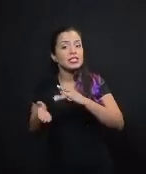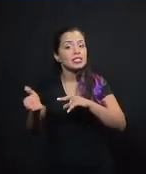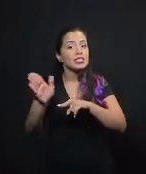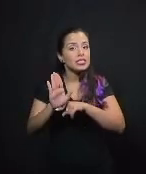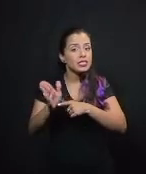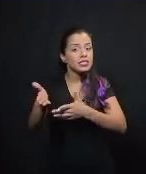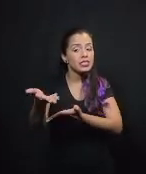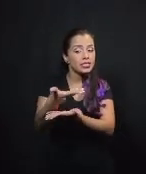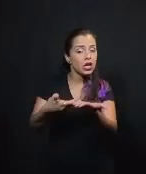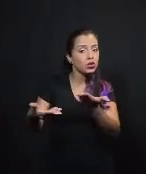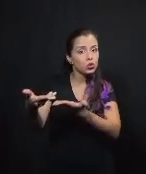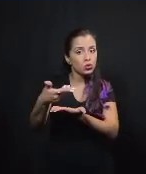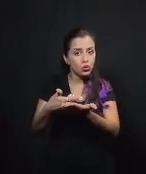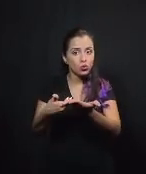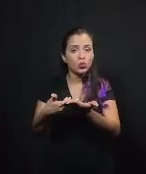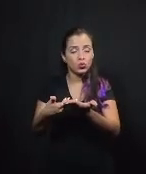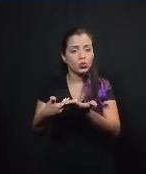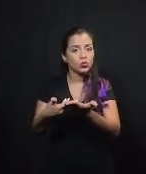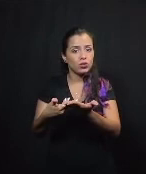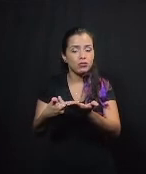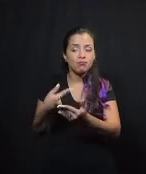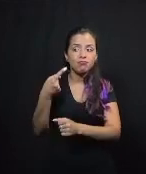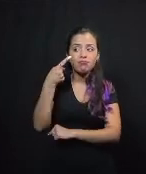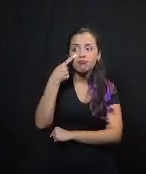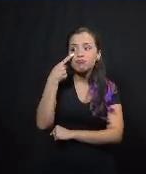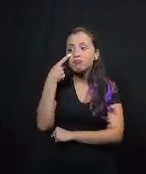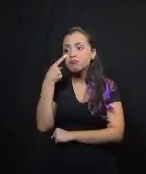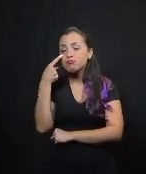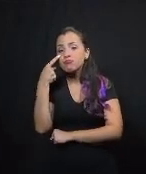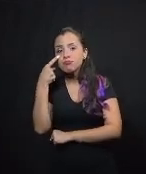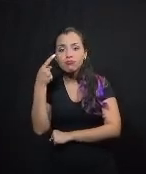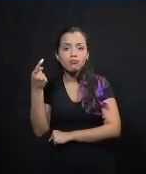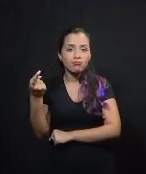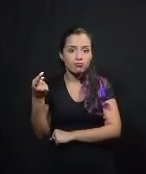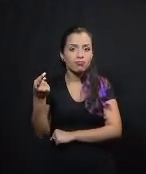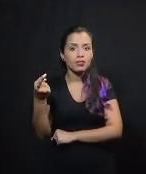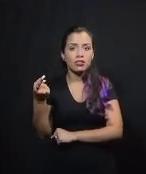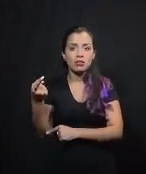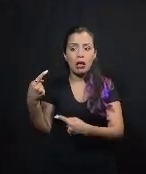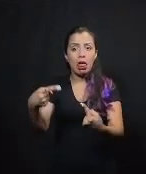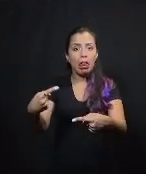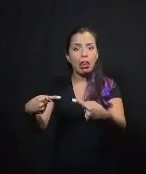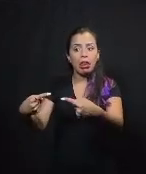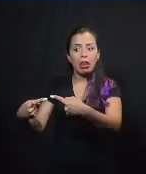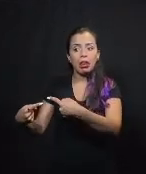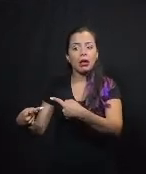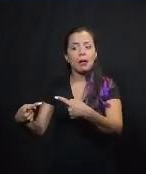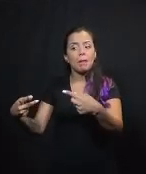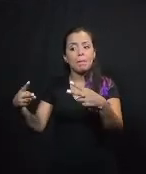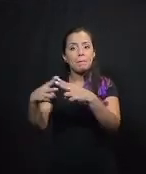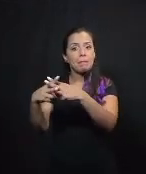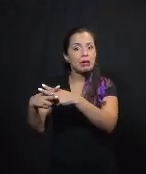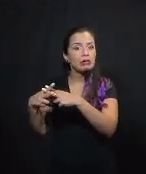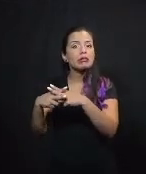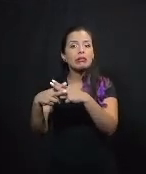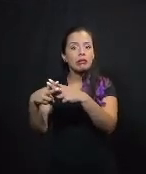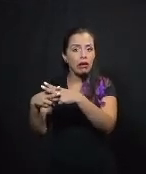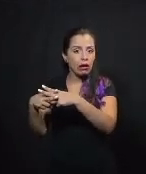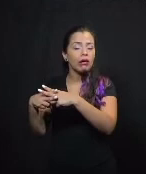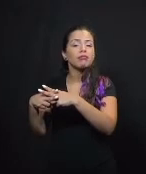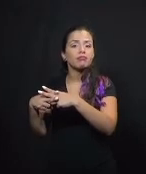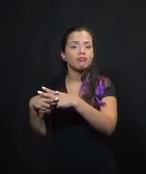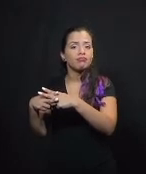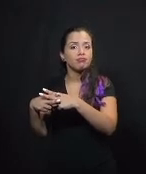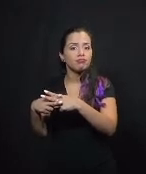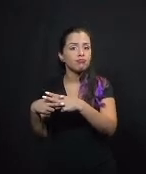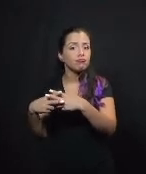não estou enfeitando, quer dizer, também tem tiro, morte, briga de vizinho, tudo isso. Mas como as pessoas...